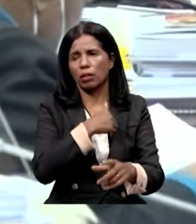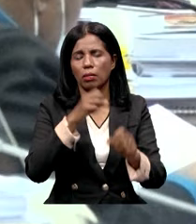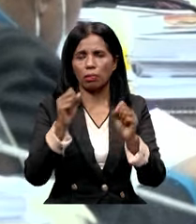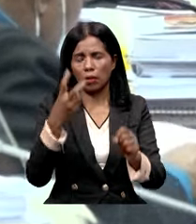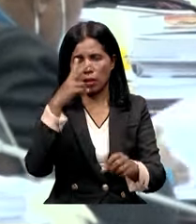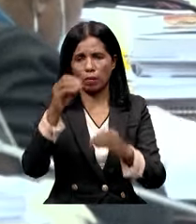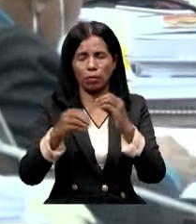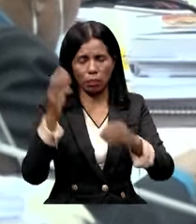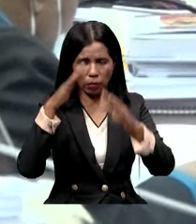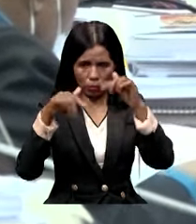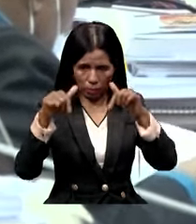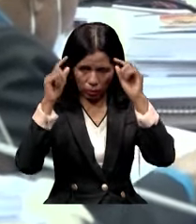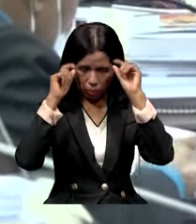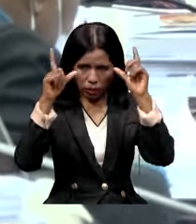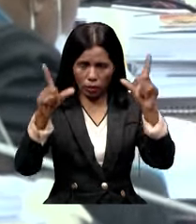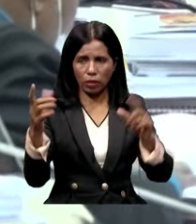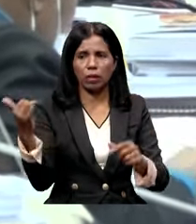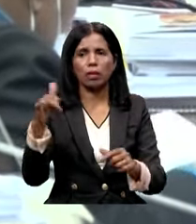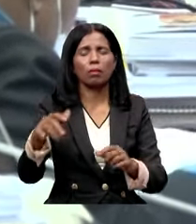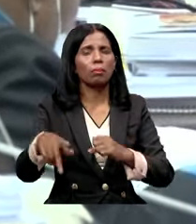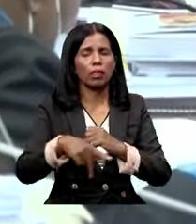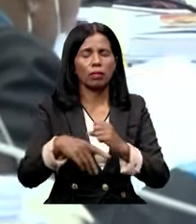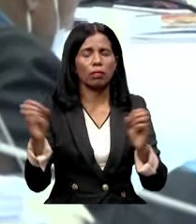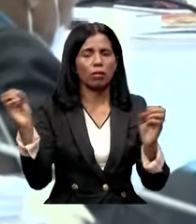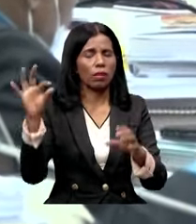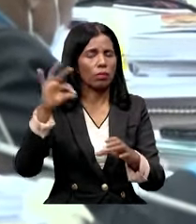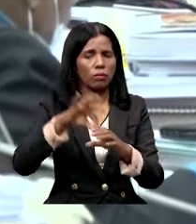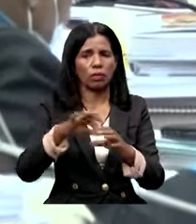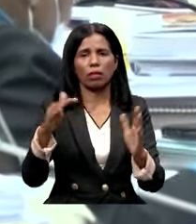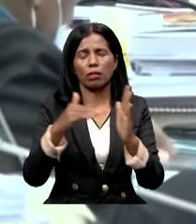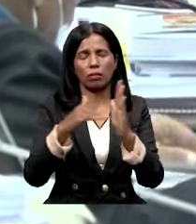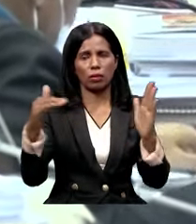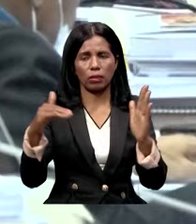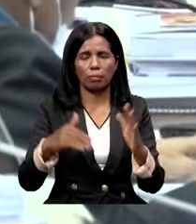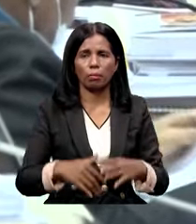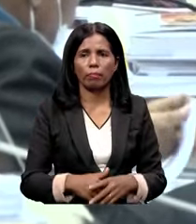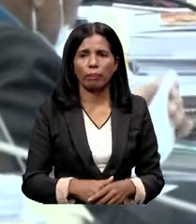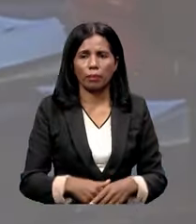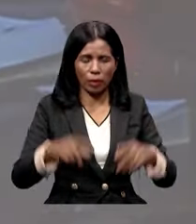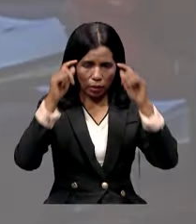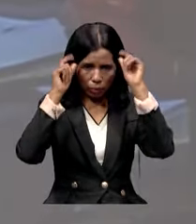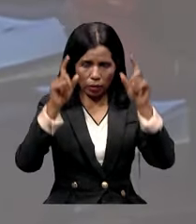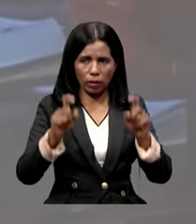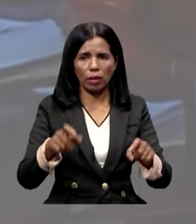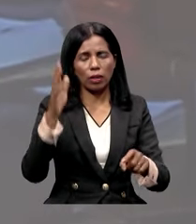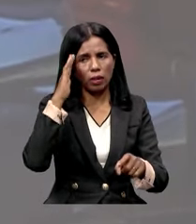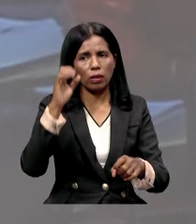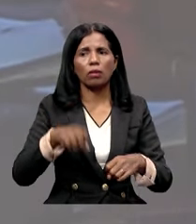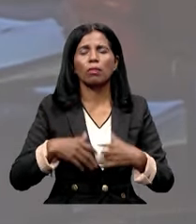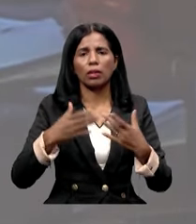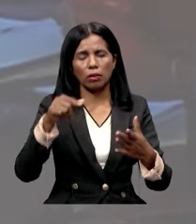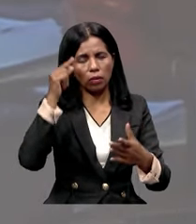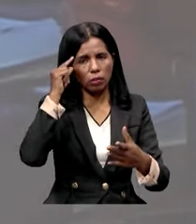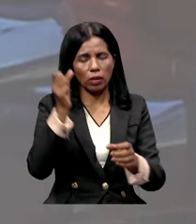resolve problema de Timor-Leste. Honune nia bancada vota contra OZE. O Timor-Leste tem que atene. O ensame governo irané